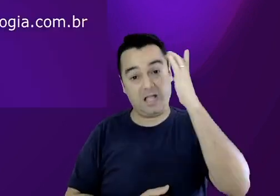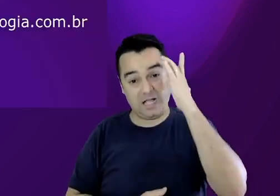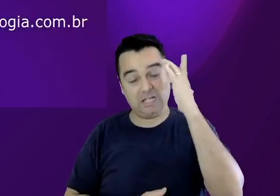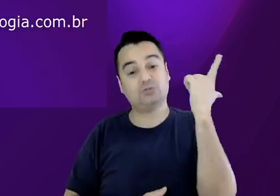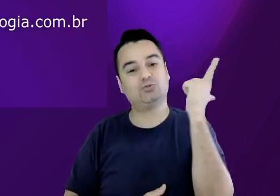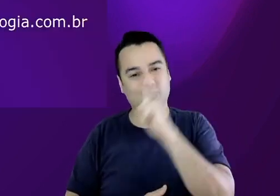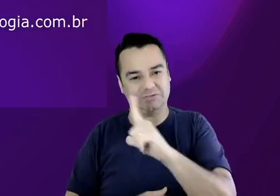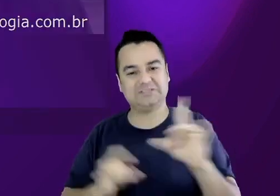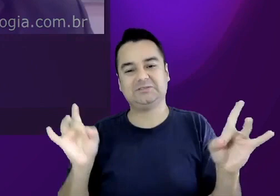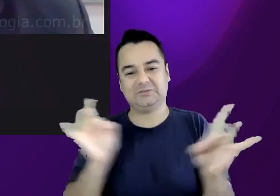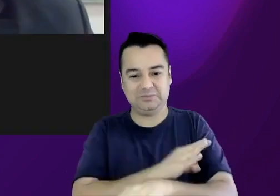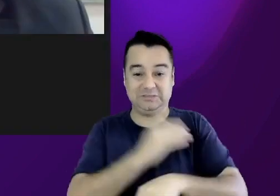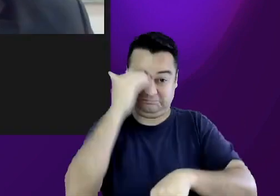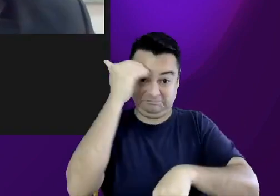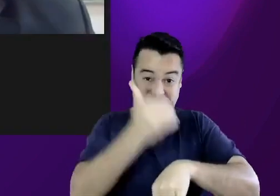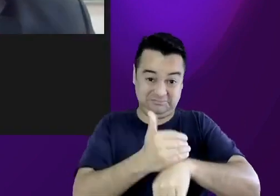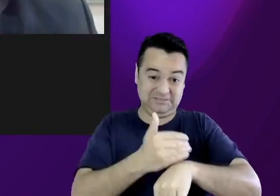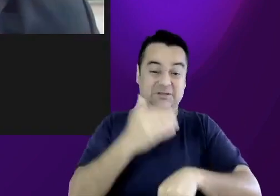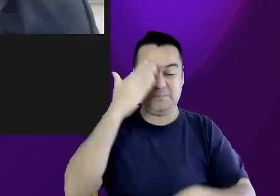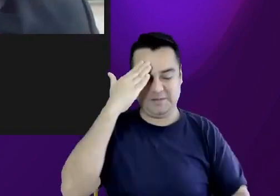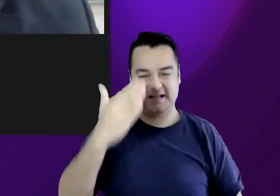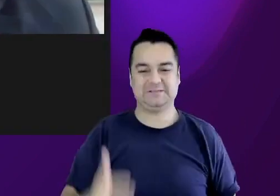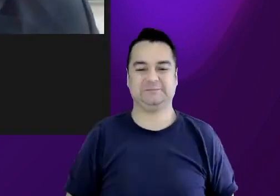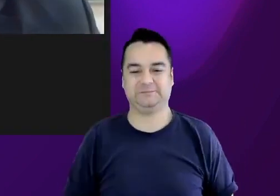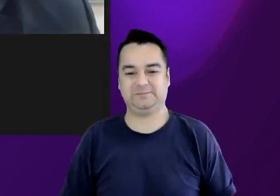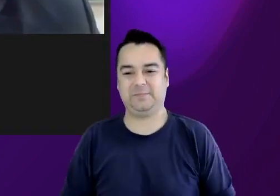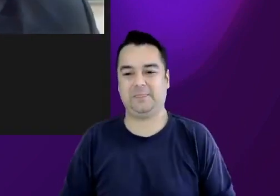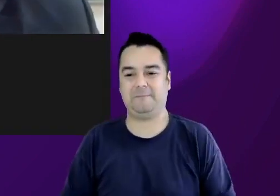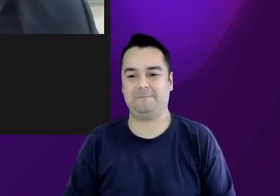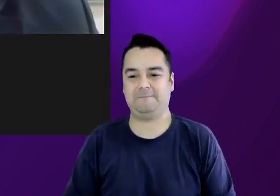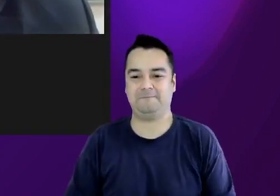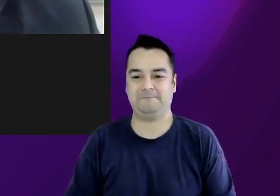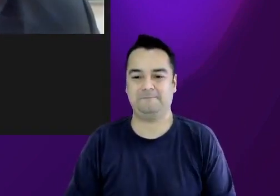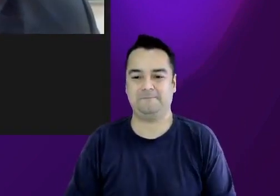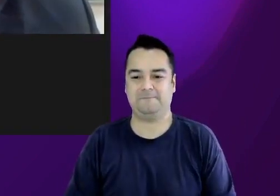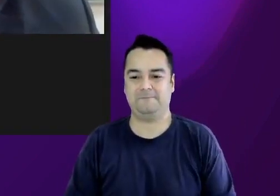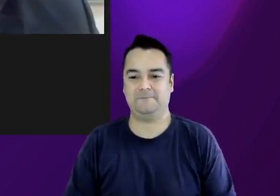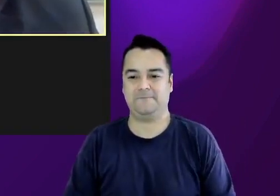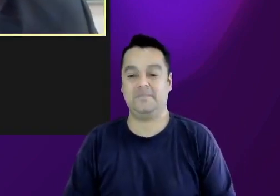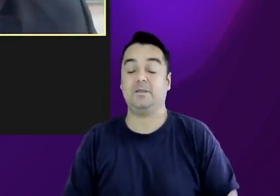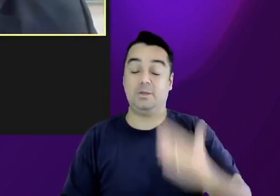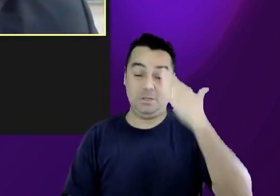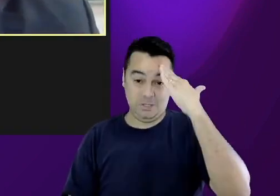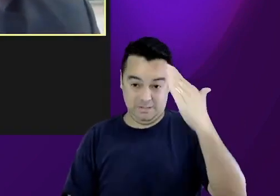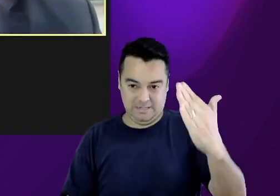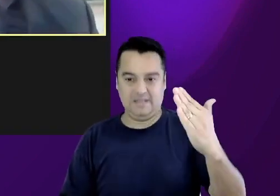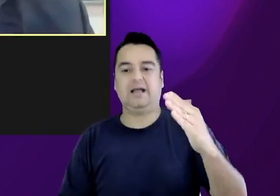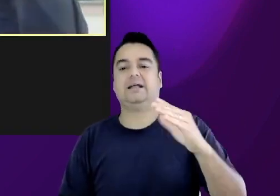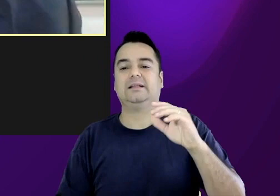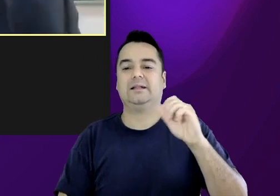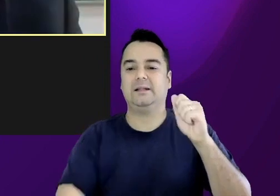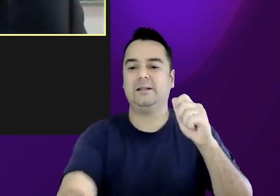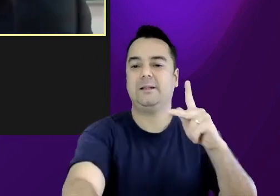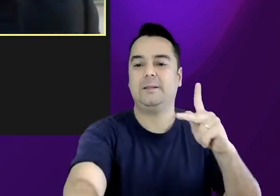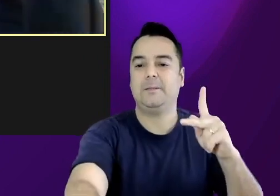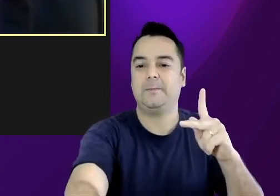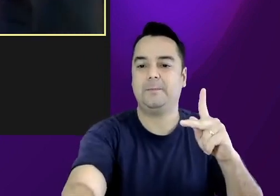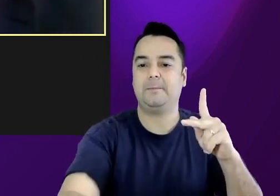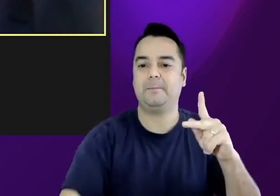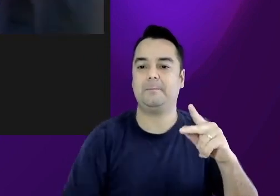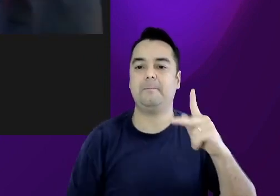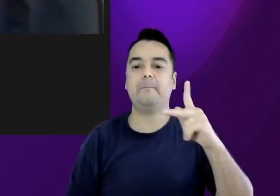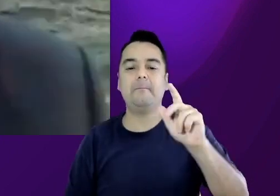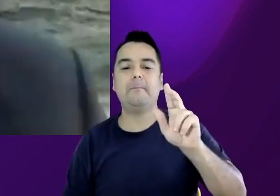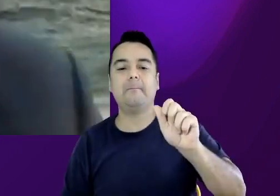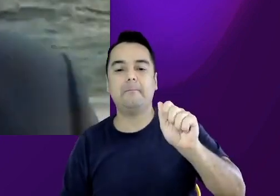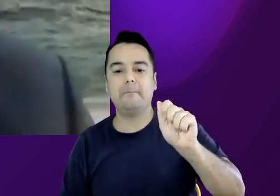aí meu tempo. Obrigada. Bom, obrigado, doutora Ana Paula. Excelente apresentação. Agora eu queria convidar o doutor